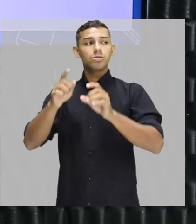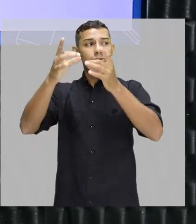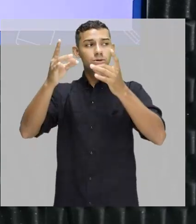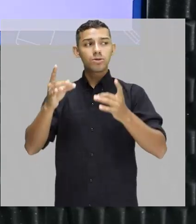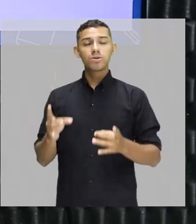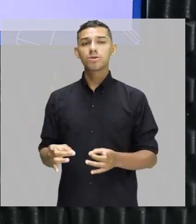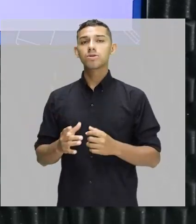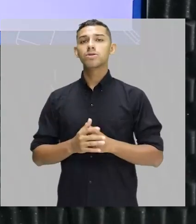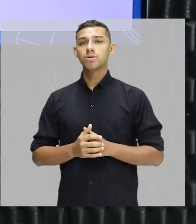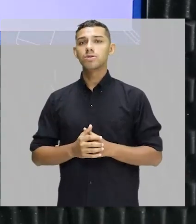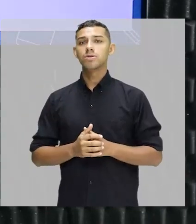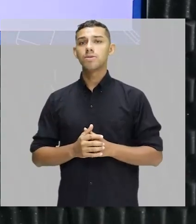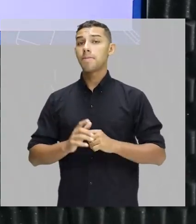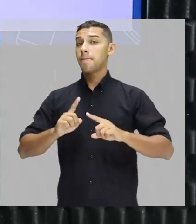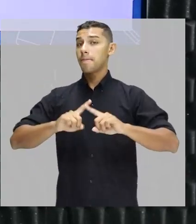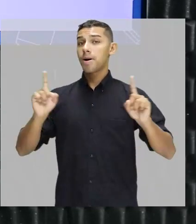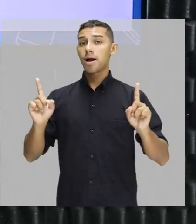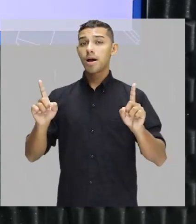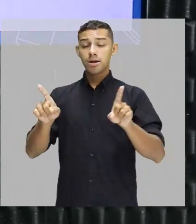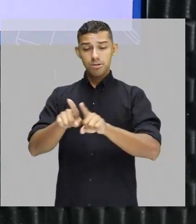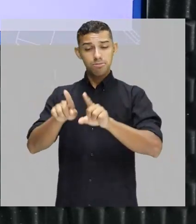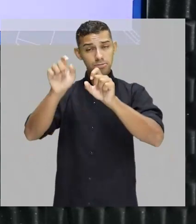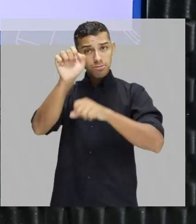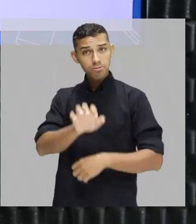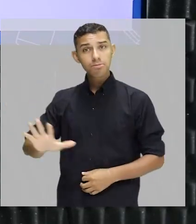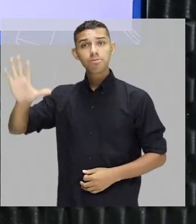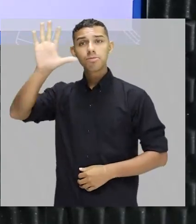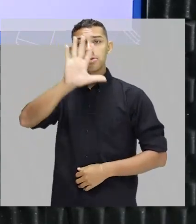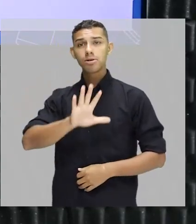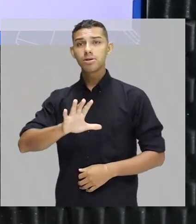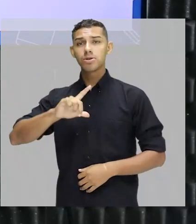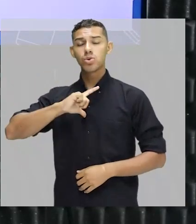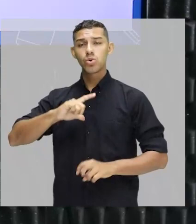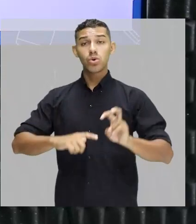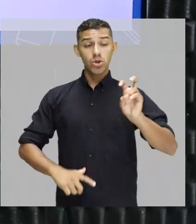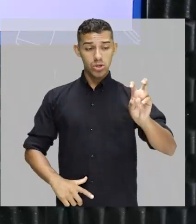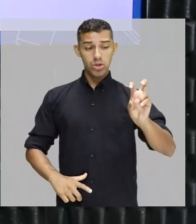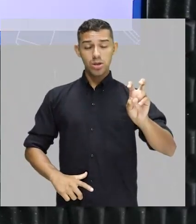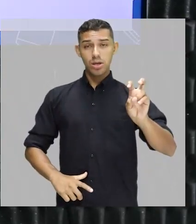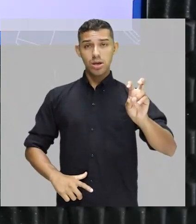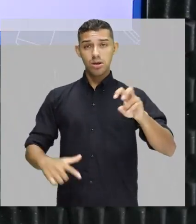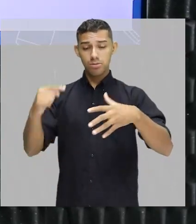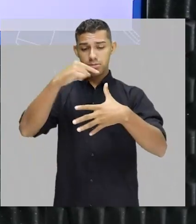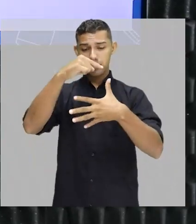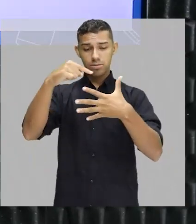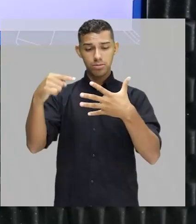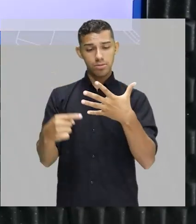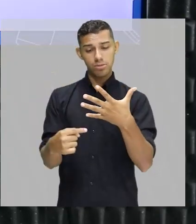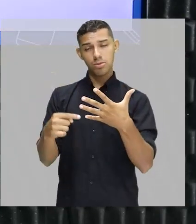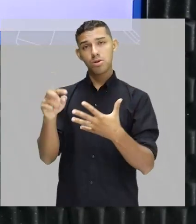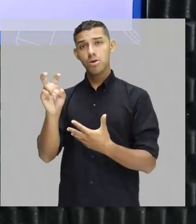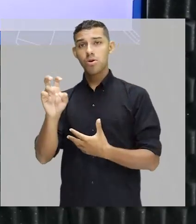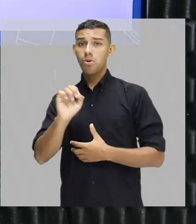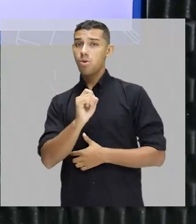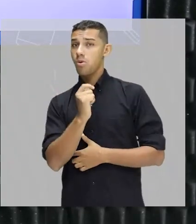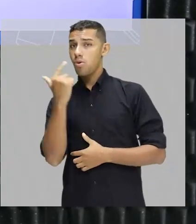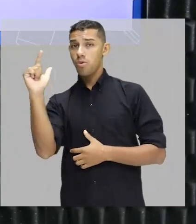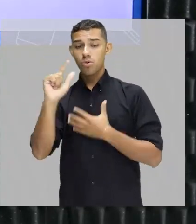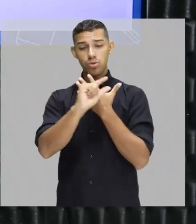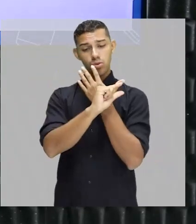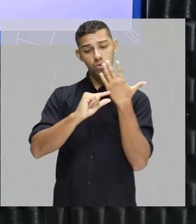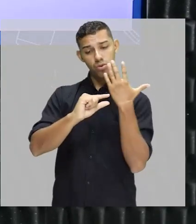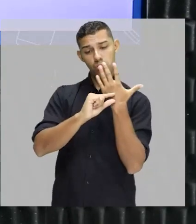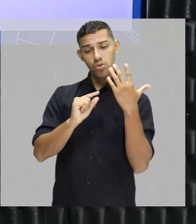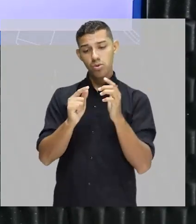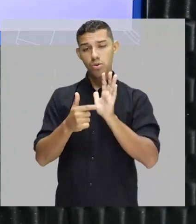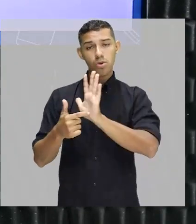também. Mas, em classificações gerais, vocês vão encontrar essas 5 categorias, certo? Pode ser que um ou outro autor